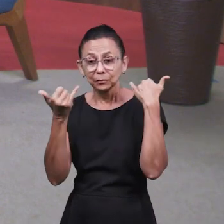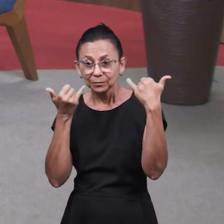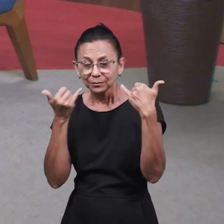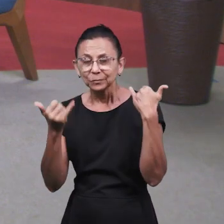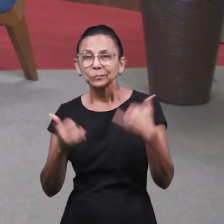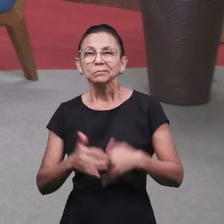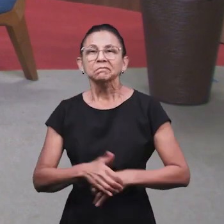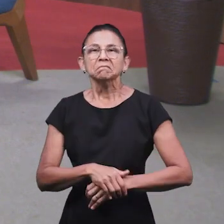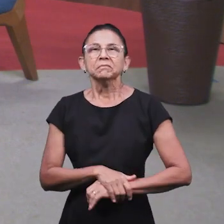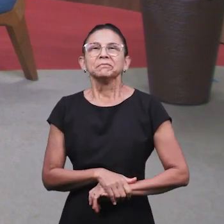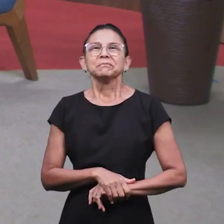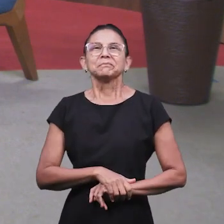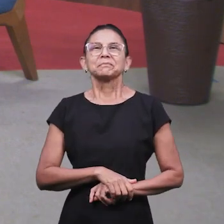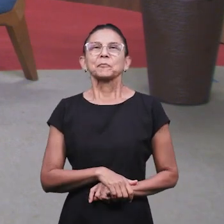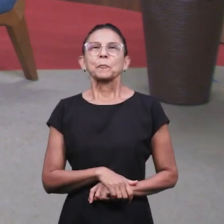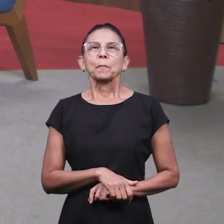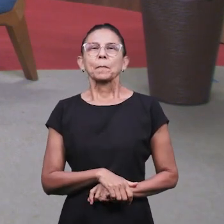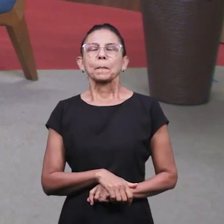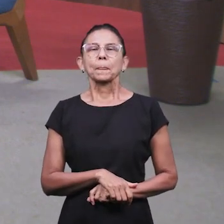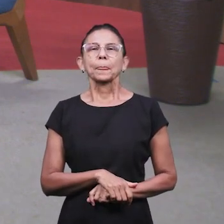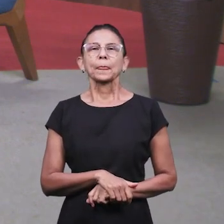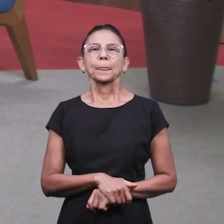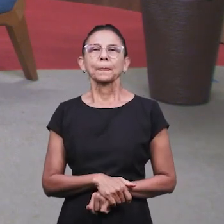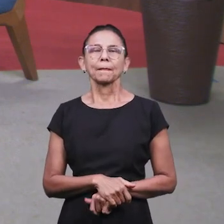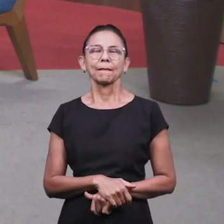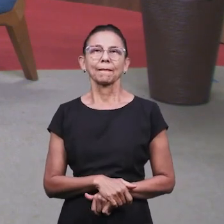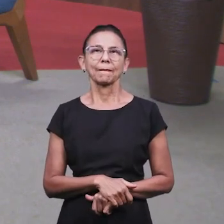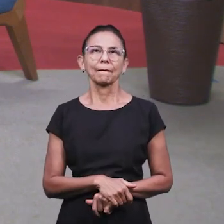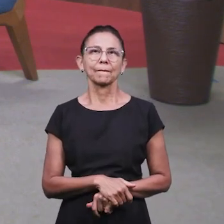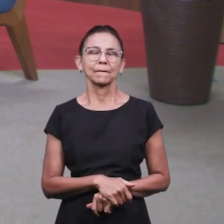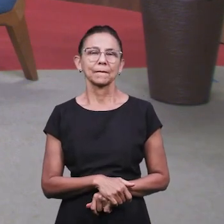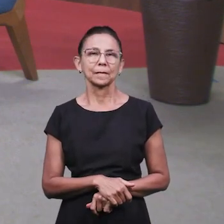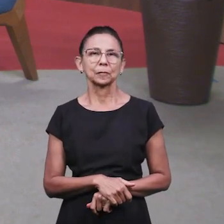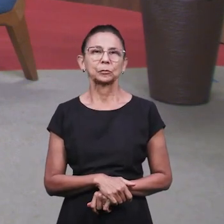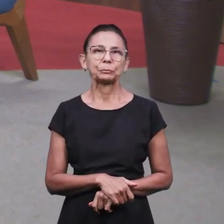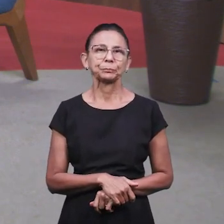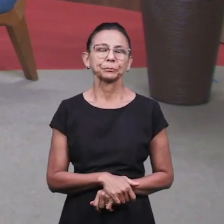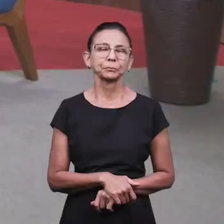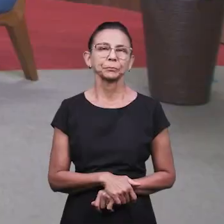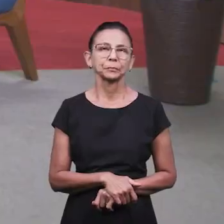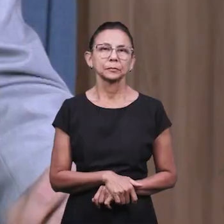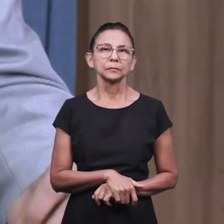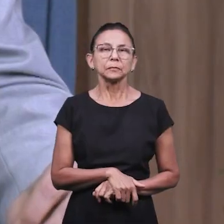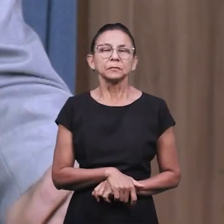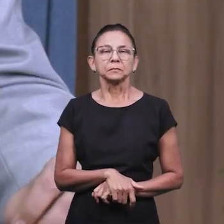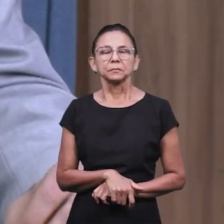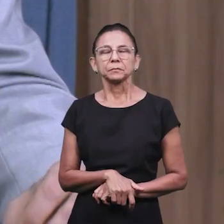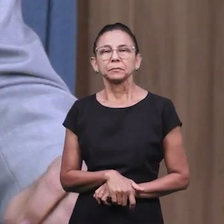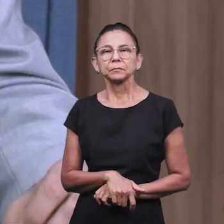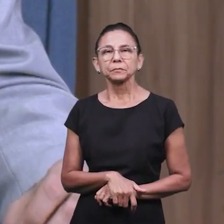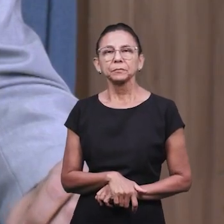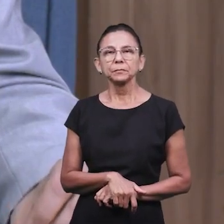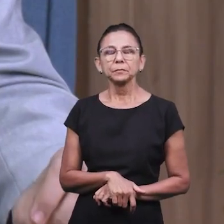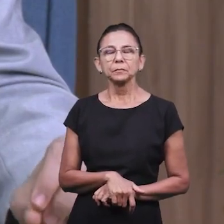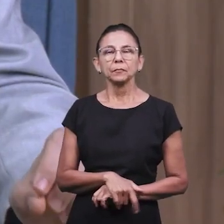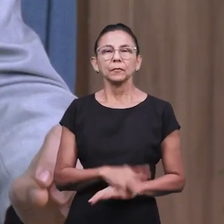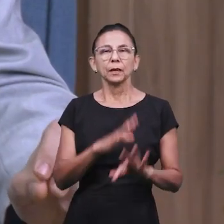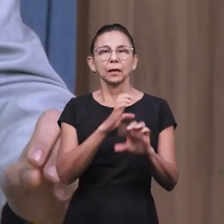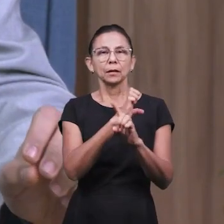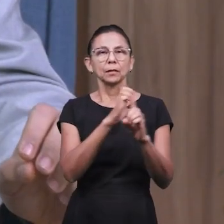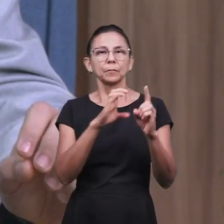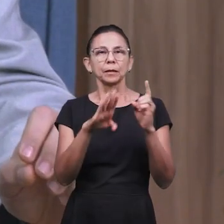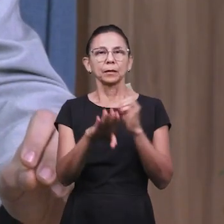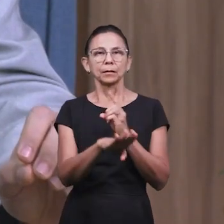livro de Cantares. E a abordagem que foi feita para a Escola Bíblica Dominical da última semana